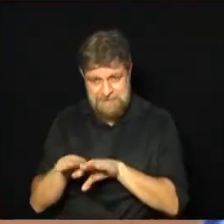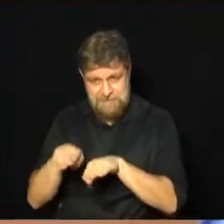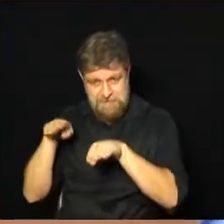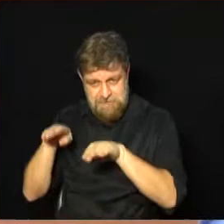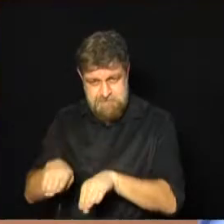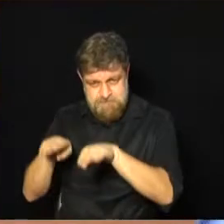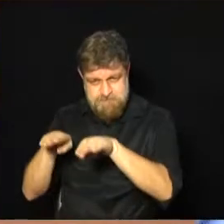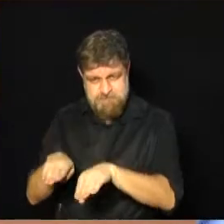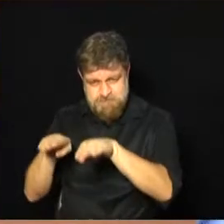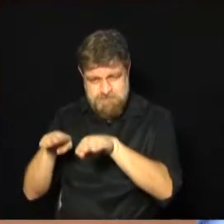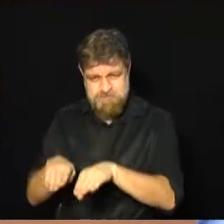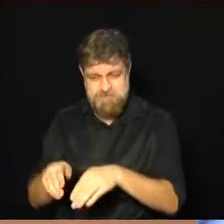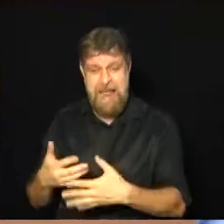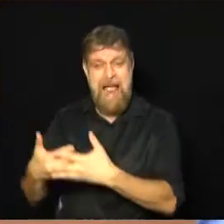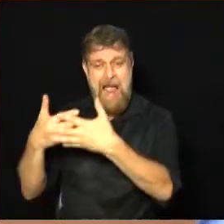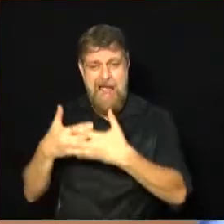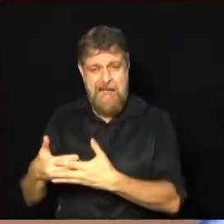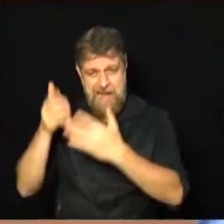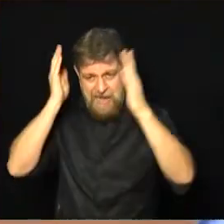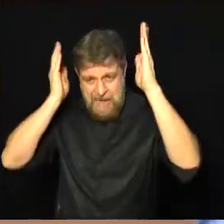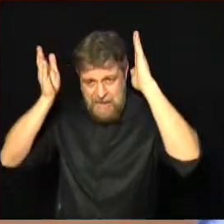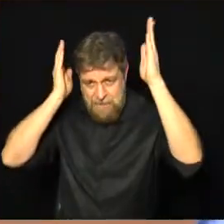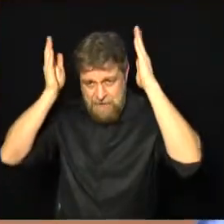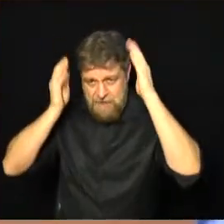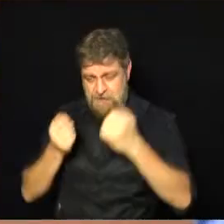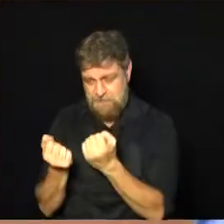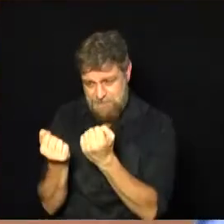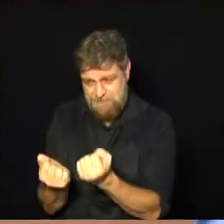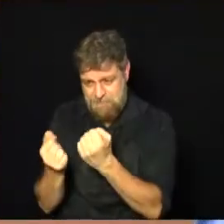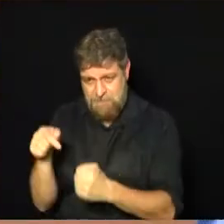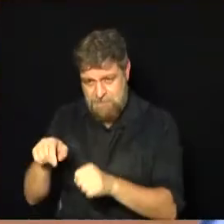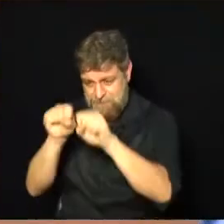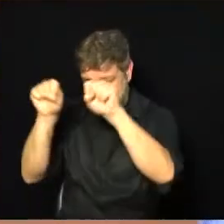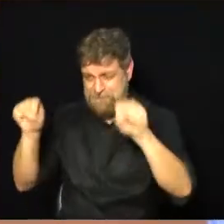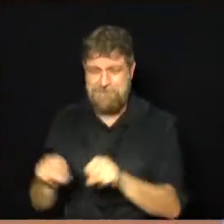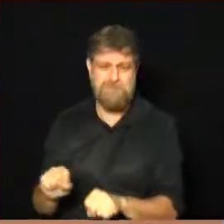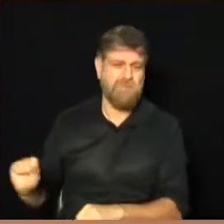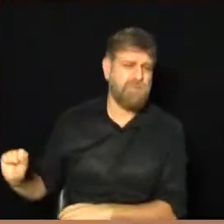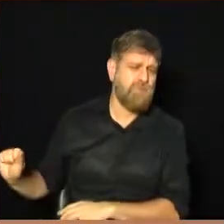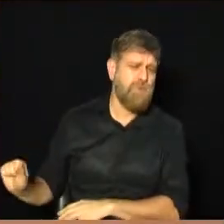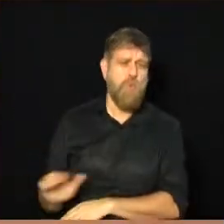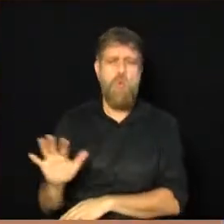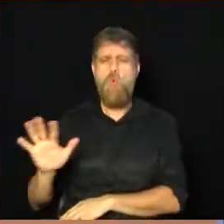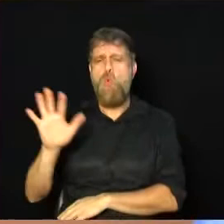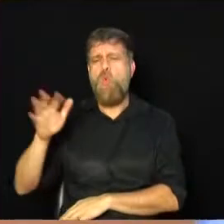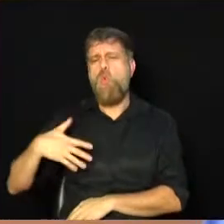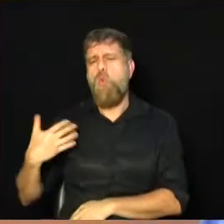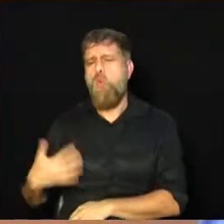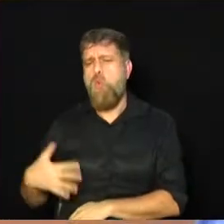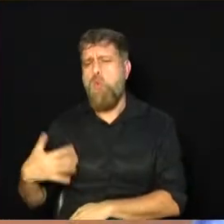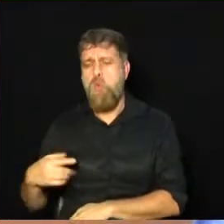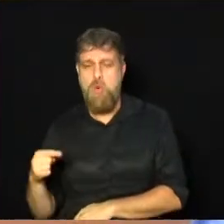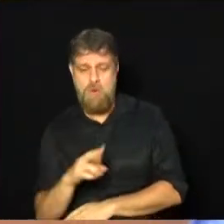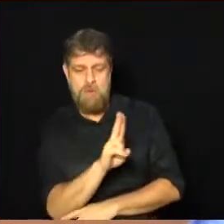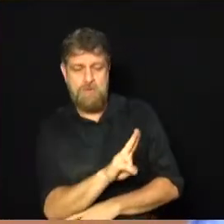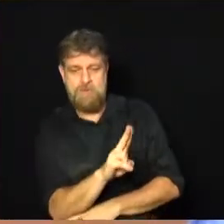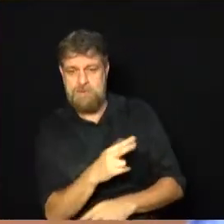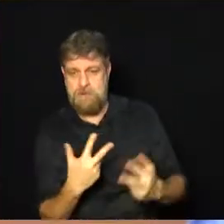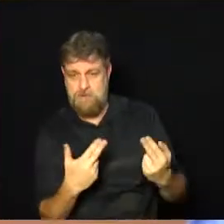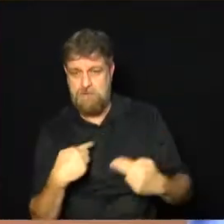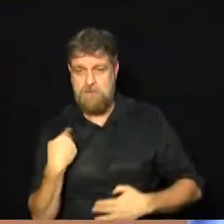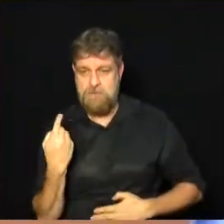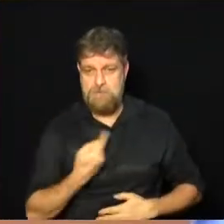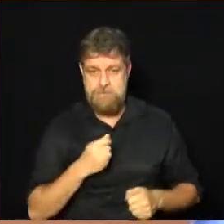ônibus pesados e caminhões pesados e tal, que é um sistema caríssimo, né? Ou usar o que nós fizemos, que é o sistema